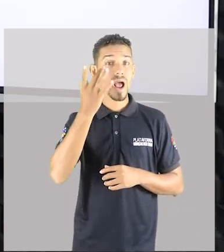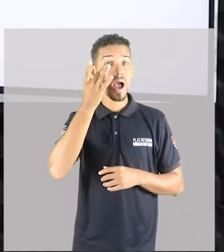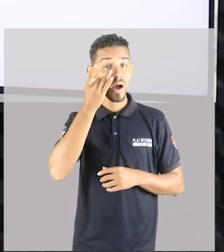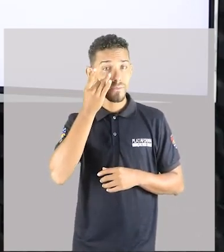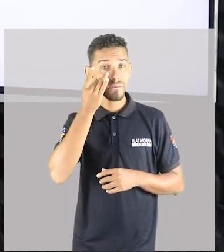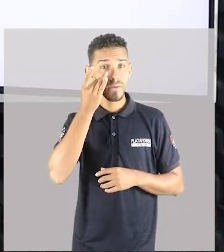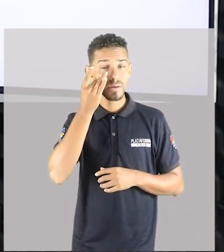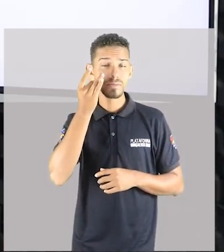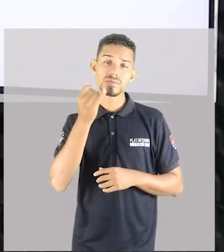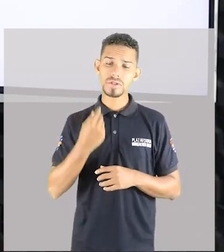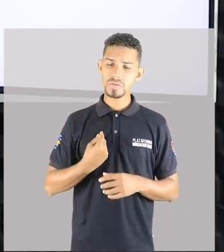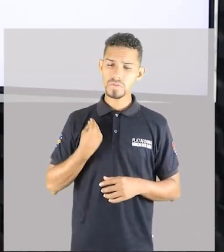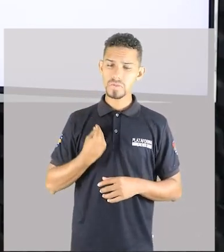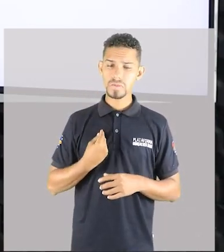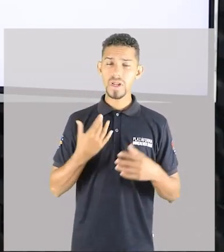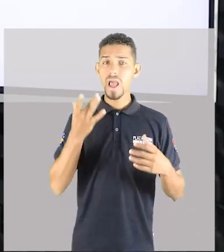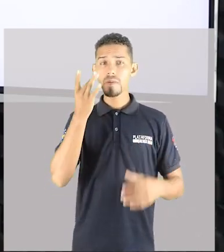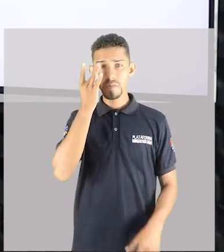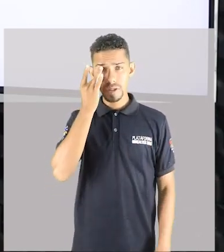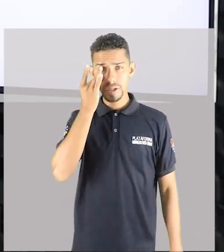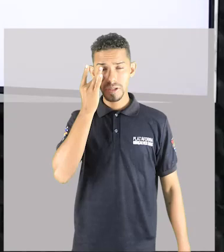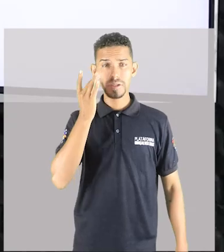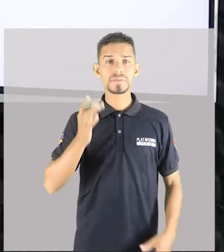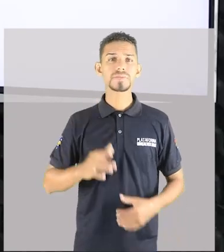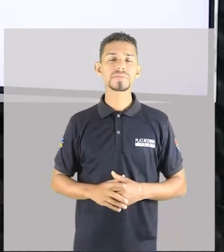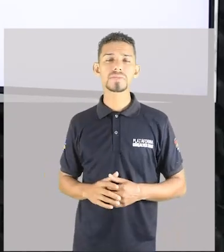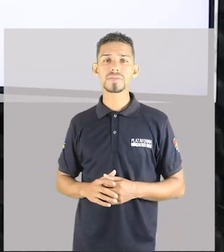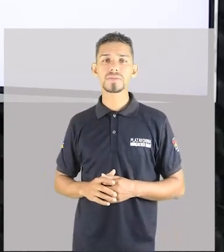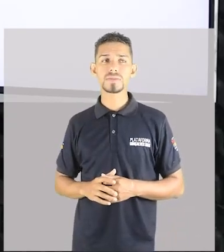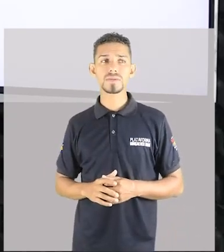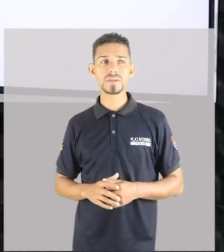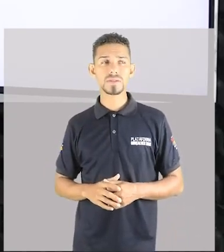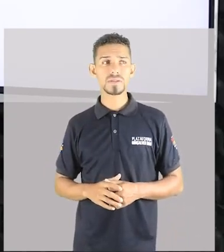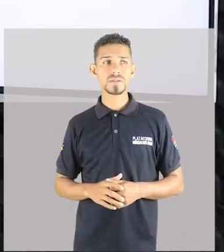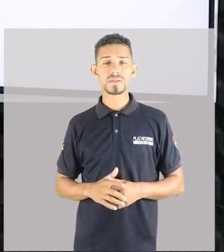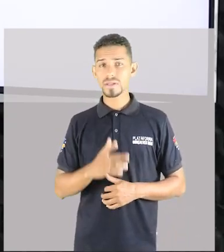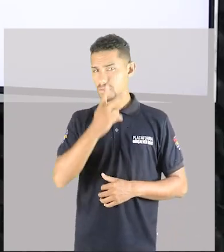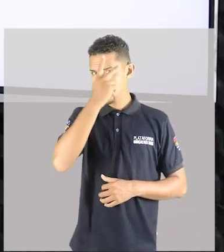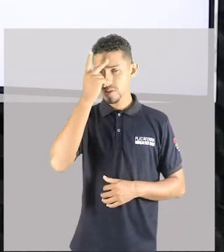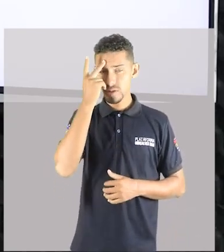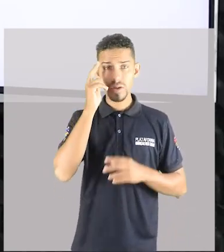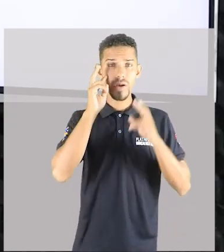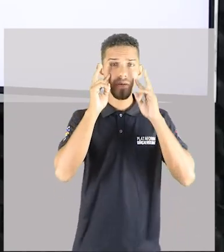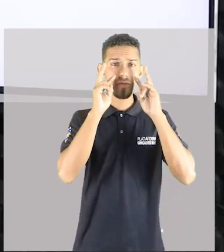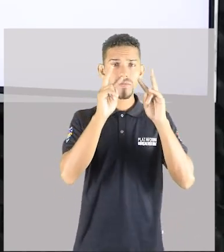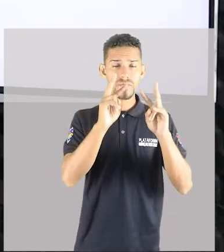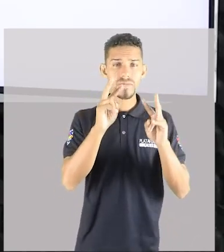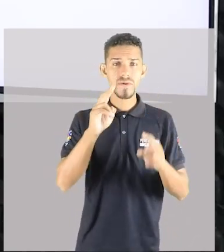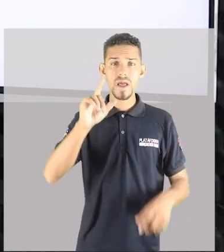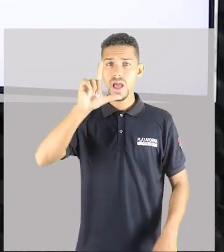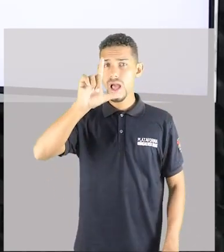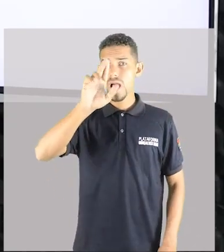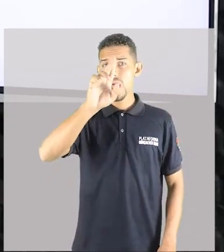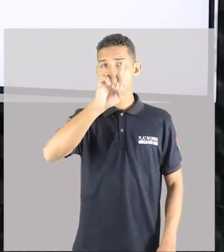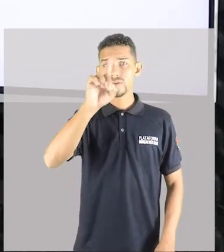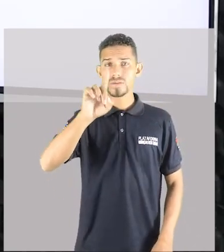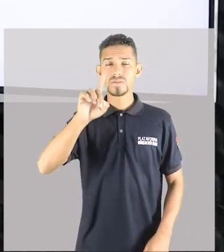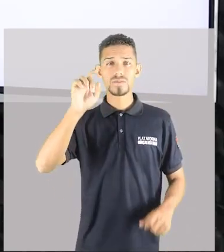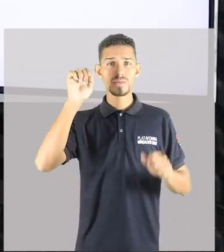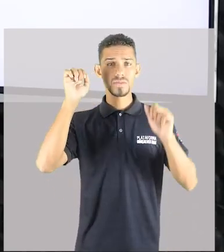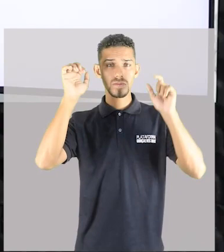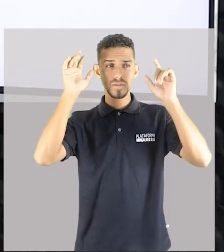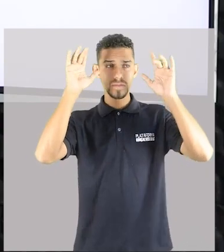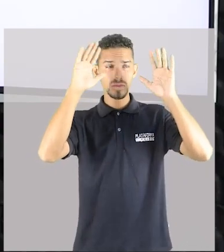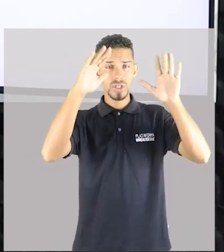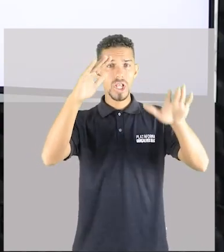né? Se fosse de forma presencial. Então aqui, como a galera do estúdio aqui está me vendo, a luz do estúdio bate no